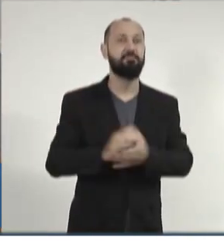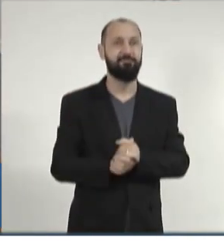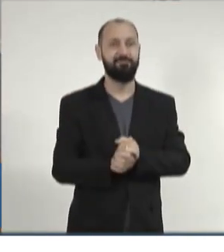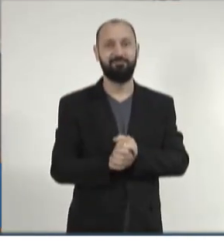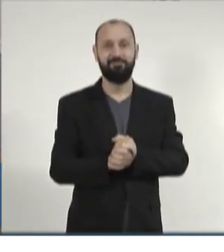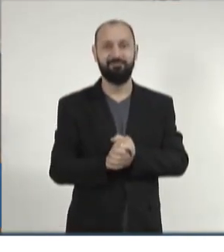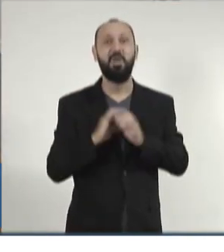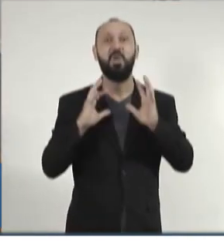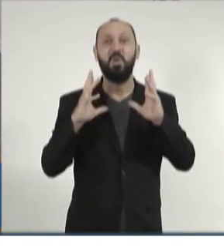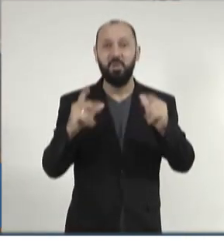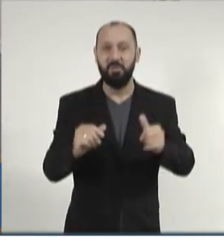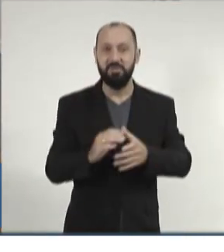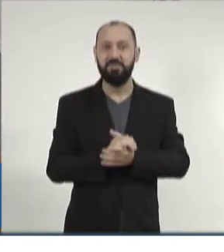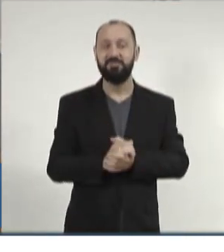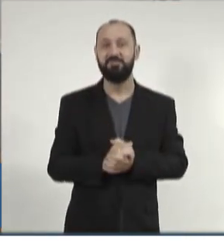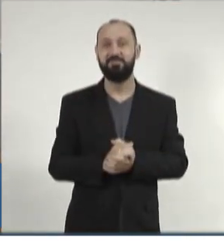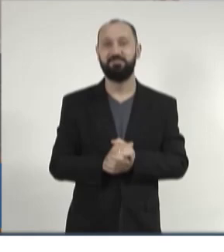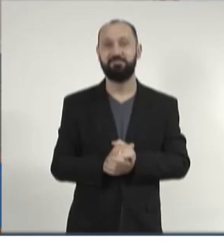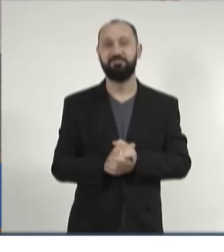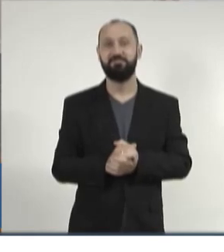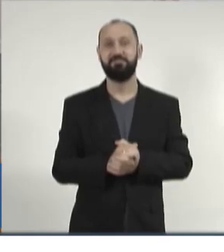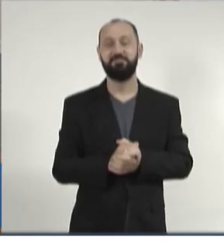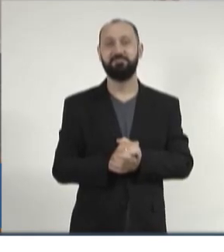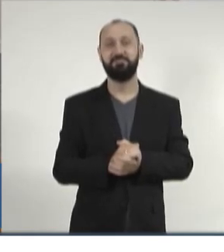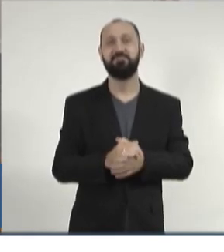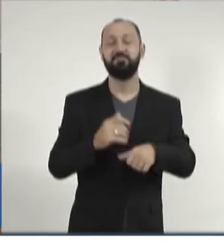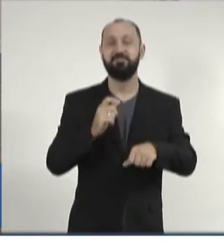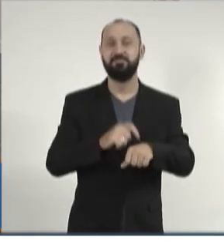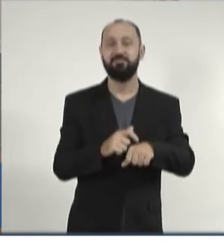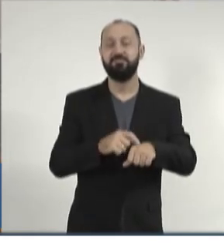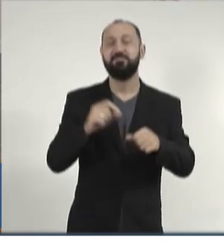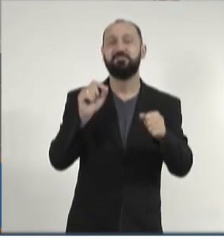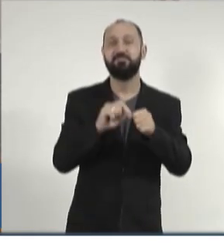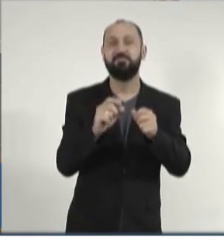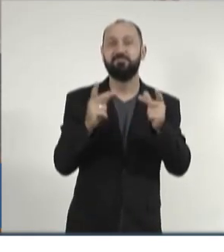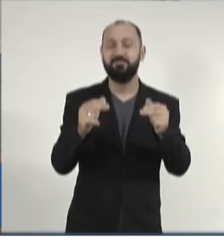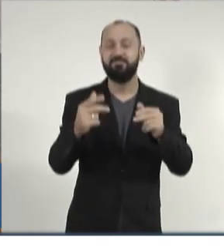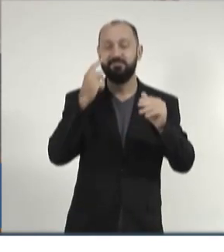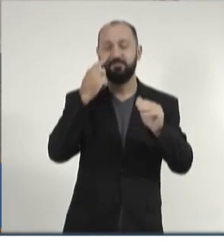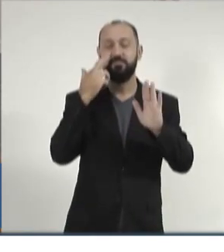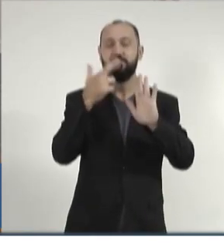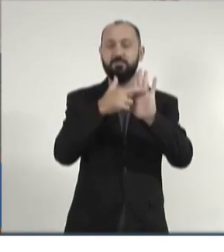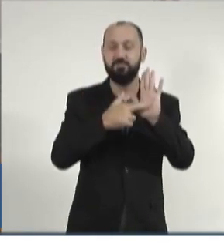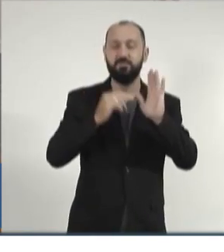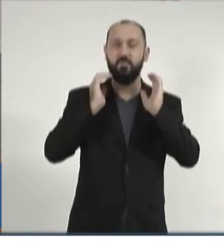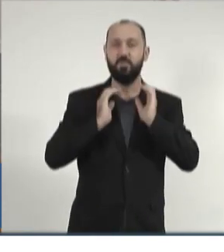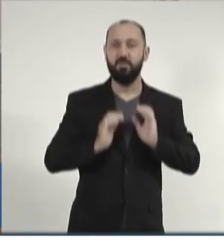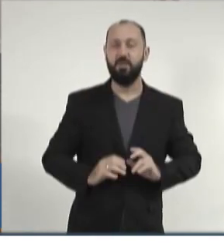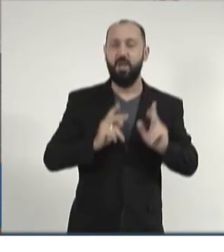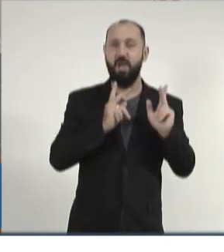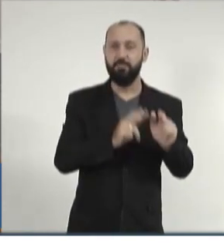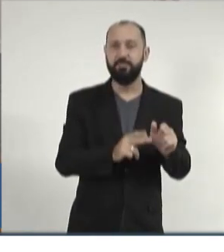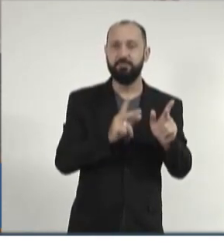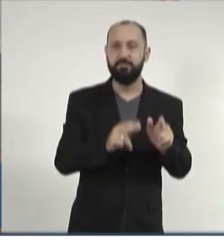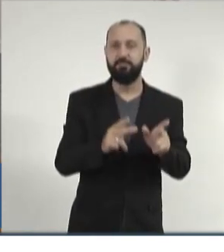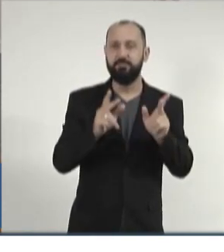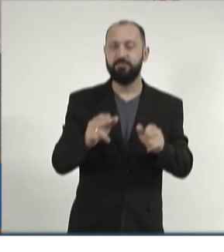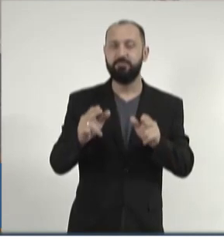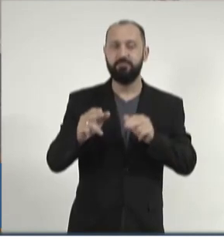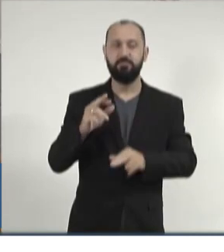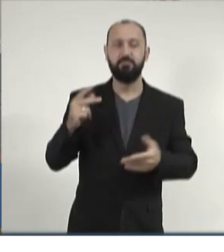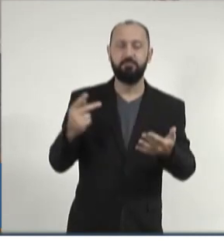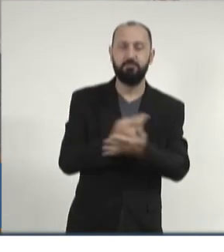Tudo, né? Tudo. Quando a gente reproduz padrões culturais, históricos de